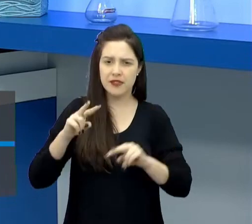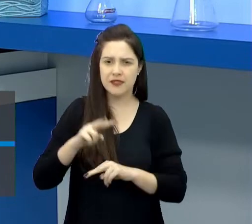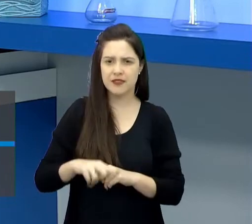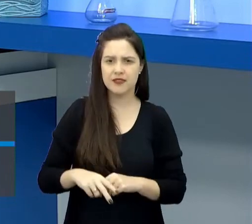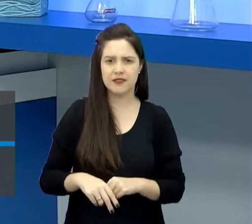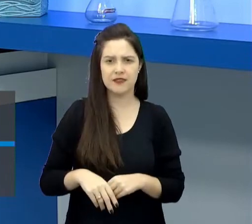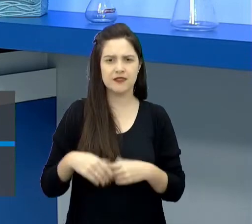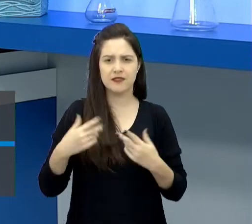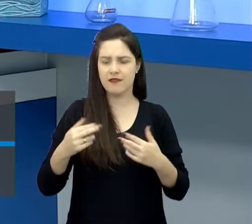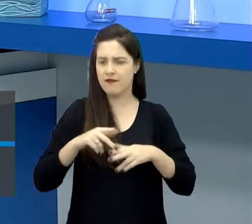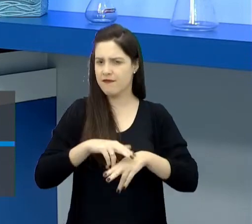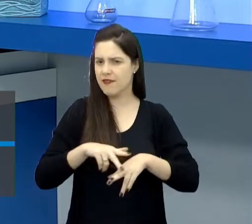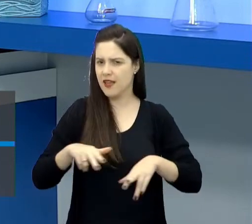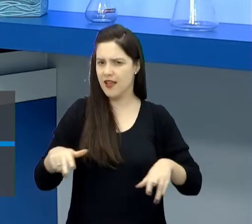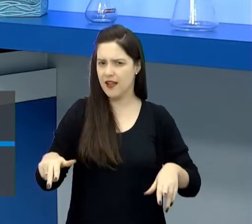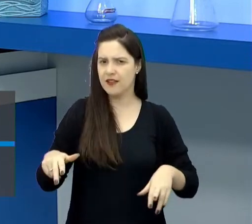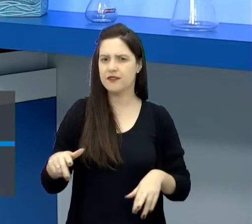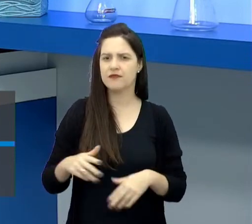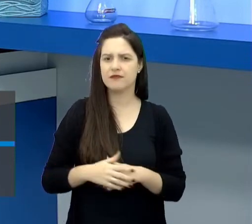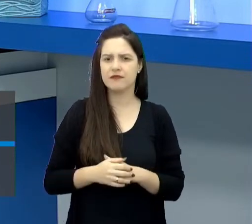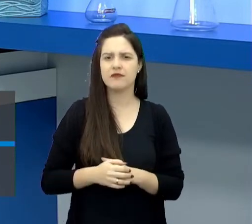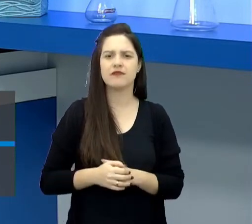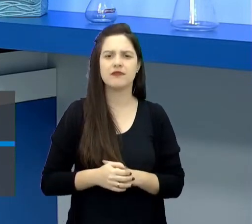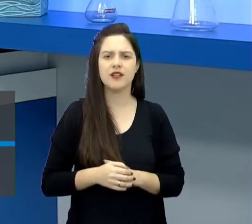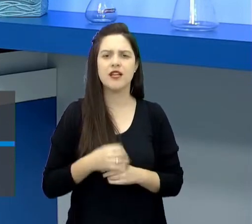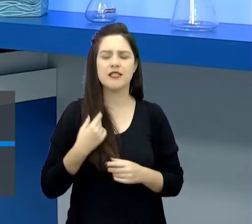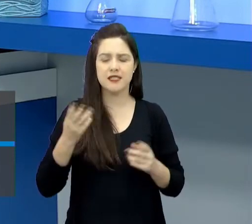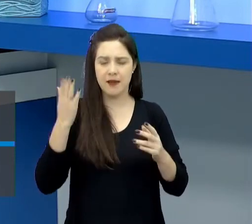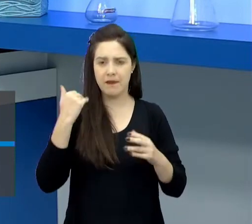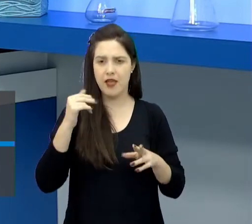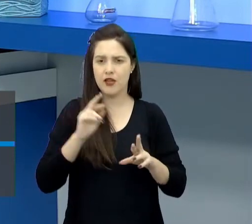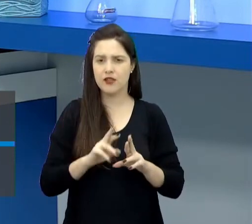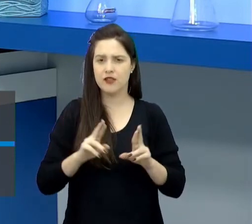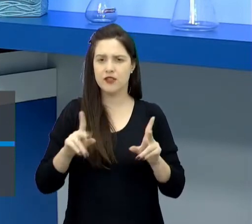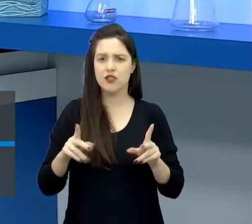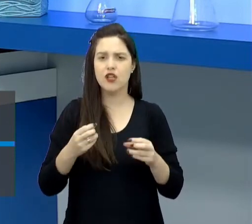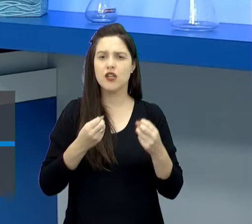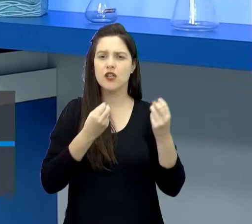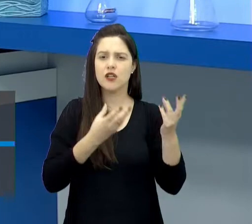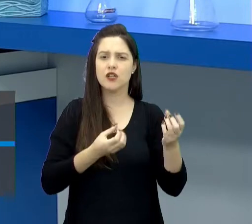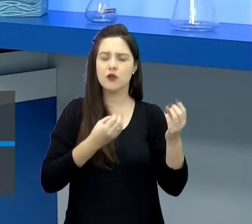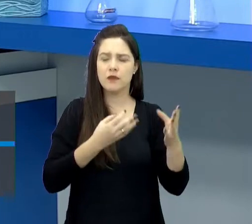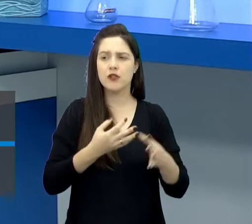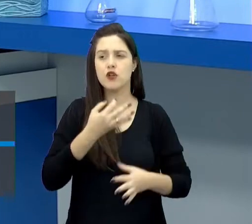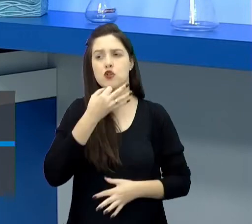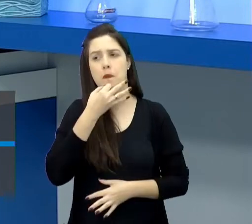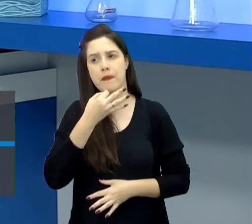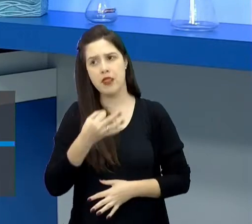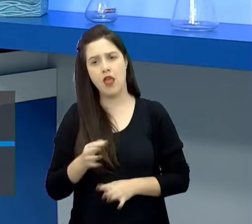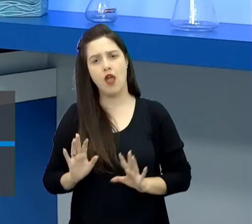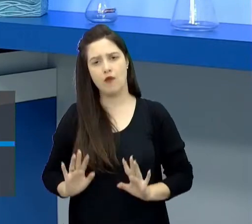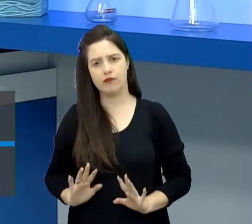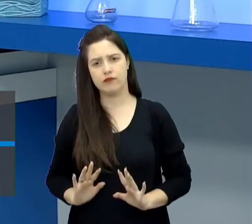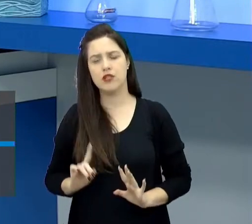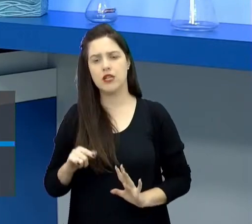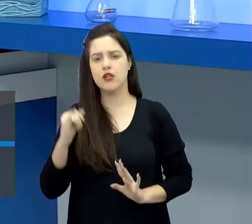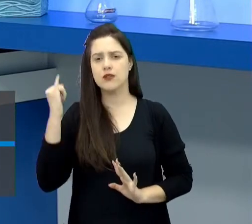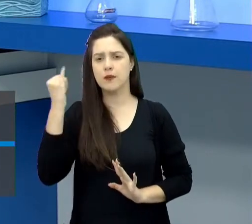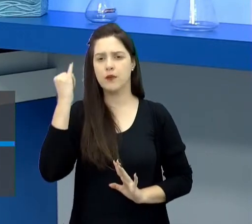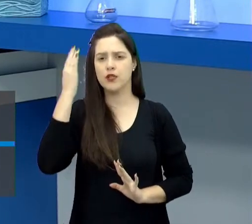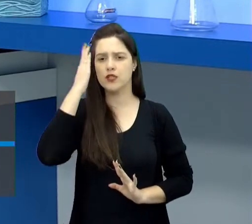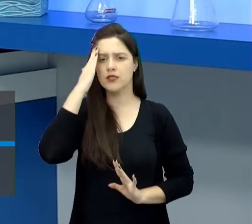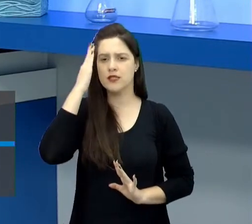é fato ou se é fake, né? A gente tem que saber a diferença aí de informação e de opinião. Por isso é muito importante